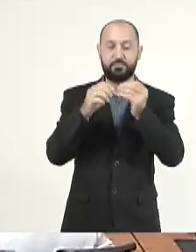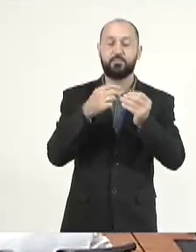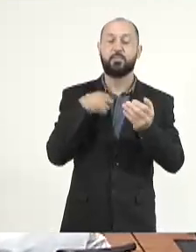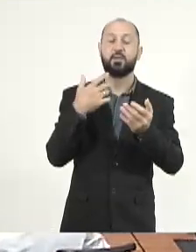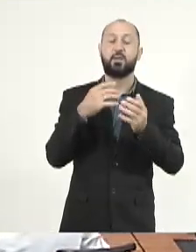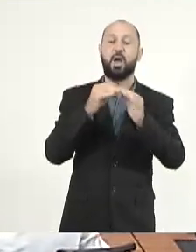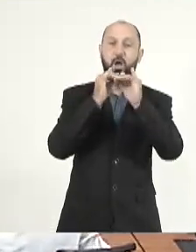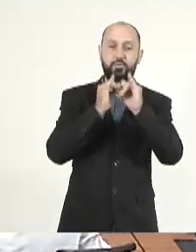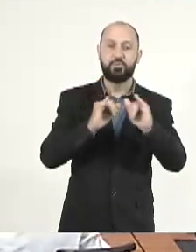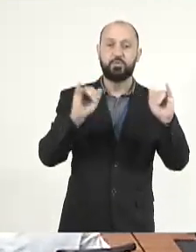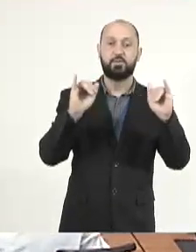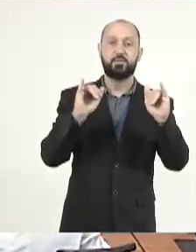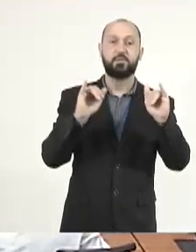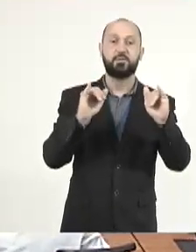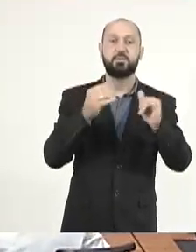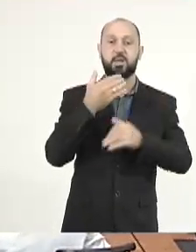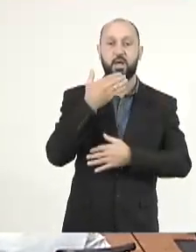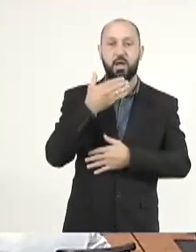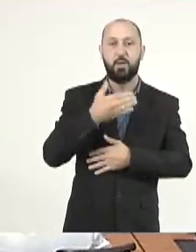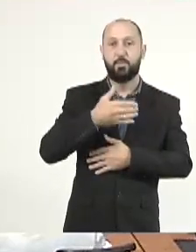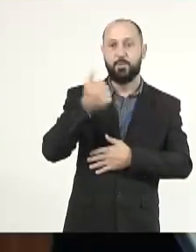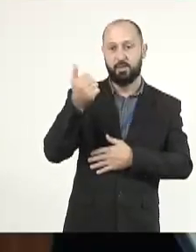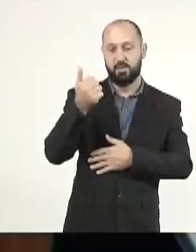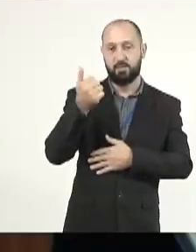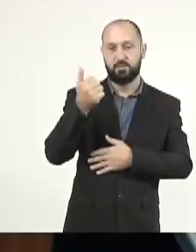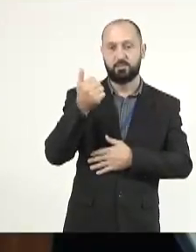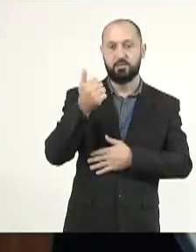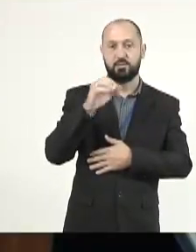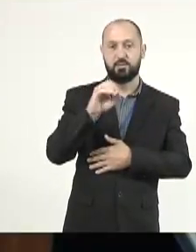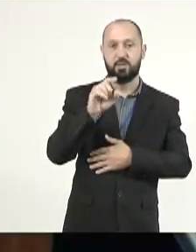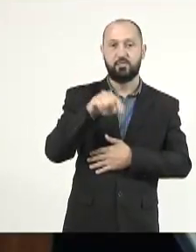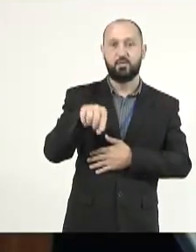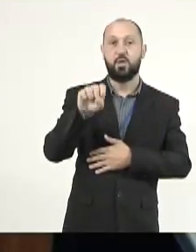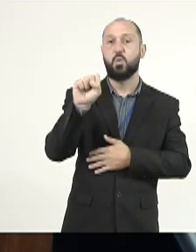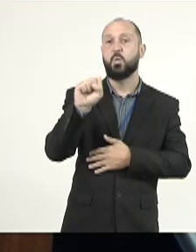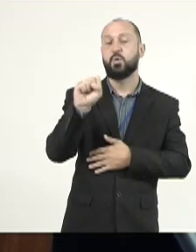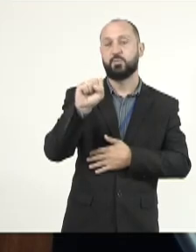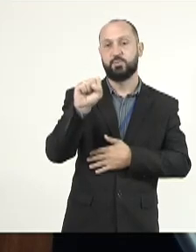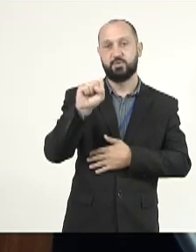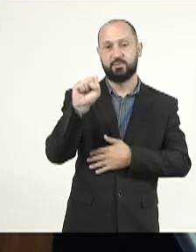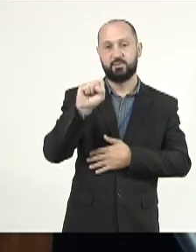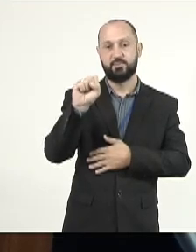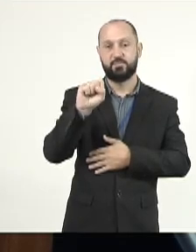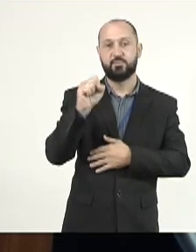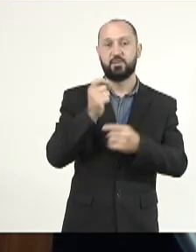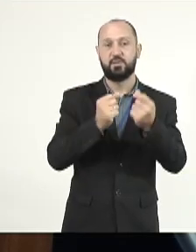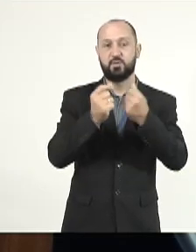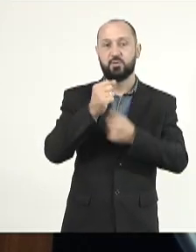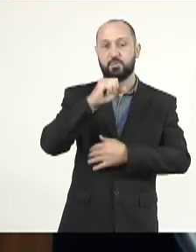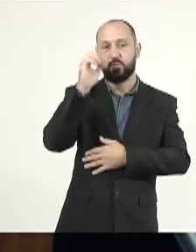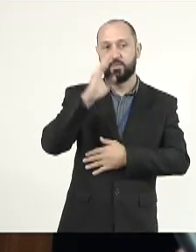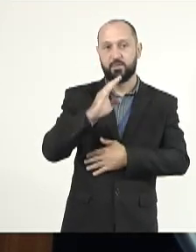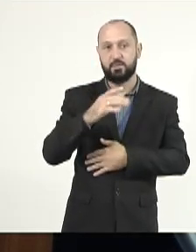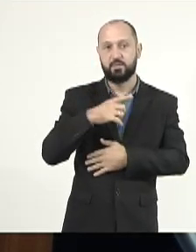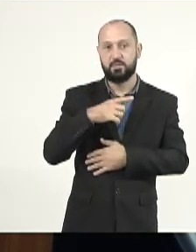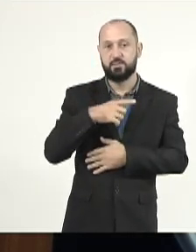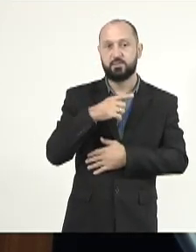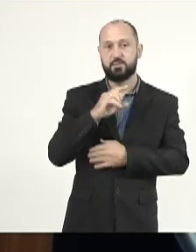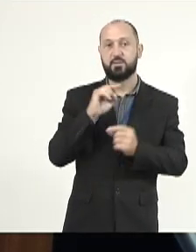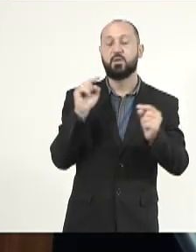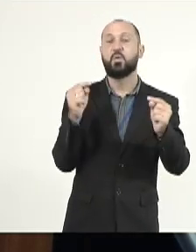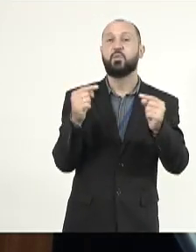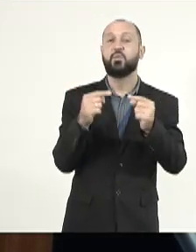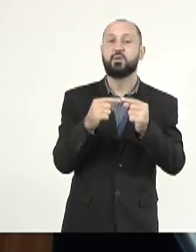publicou a melhoria de 0,8% na economia brasileira,